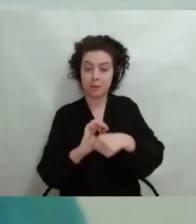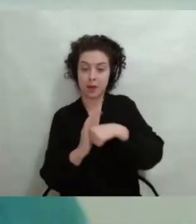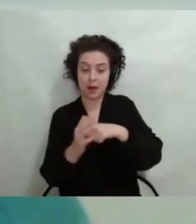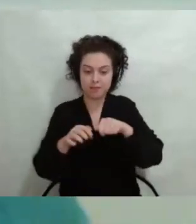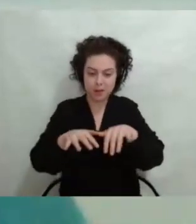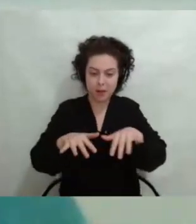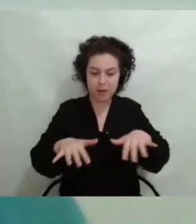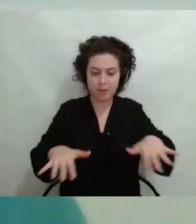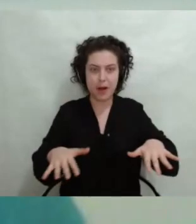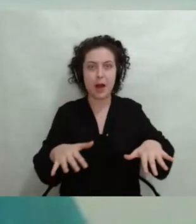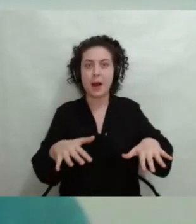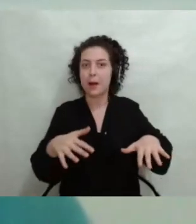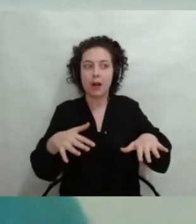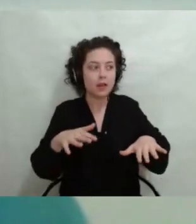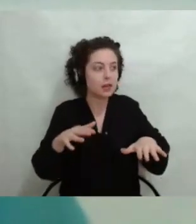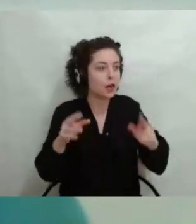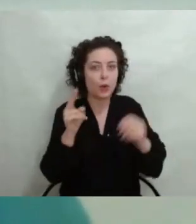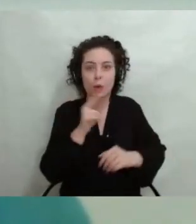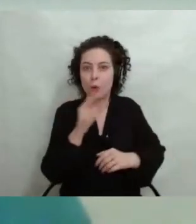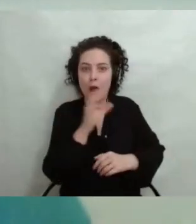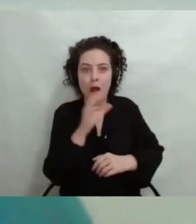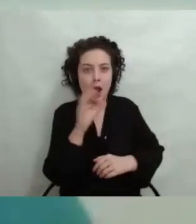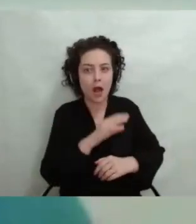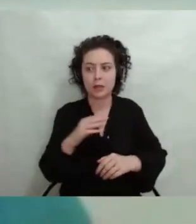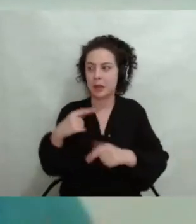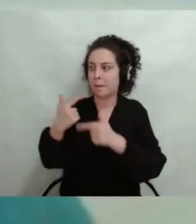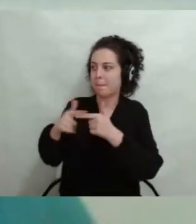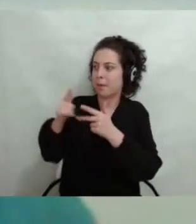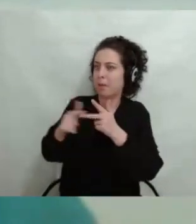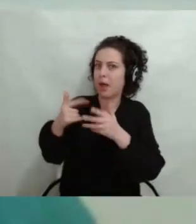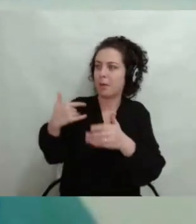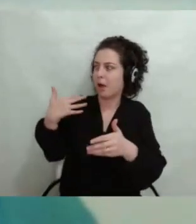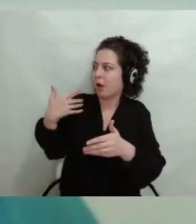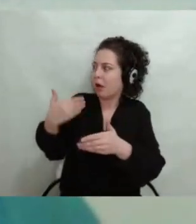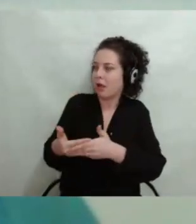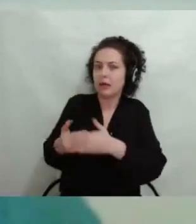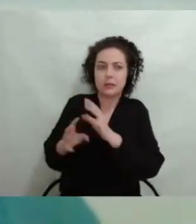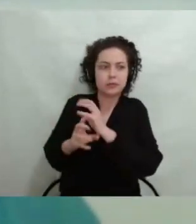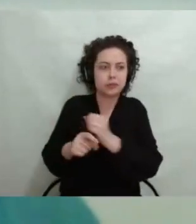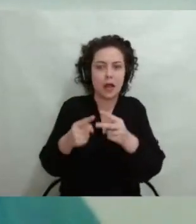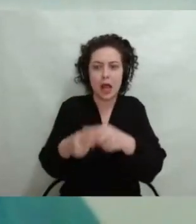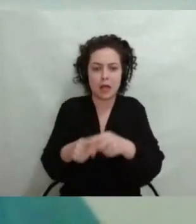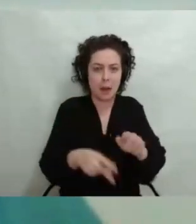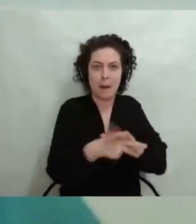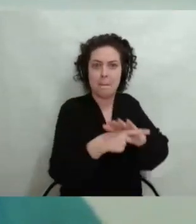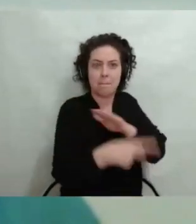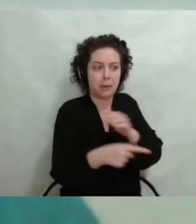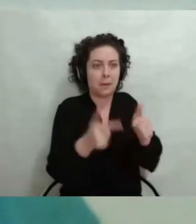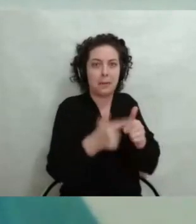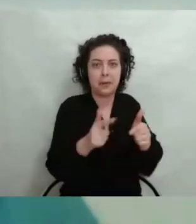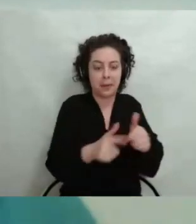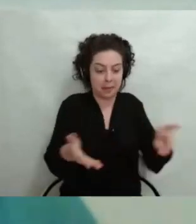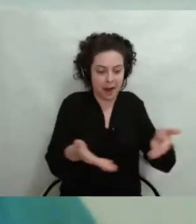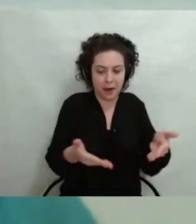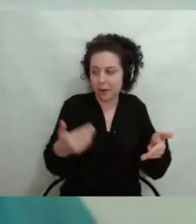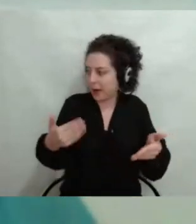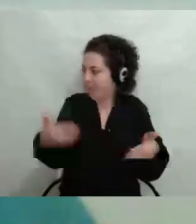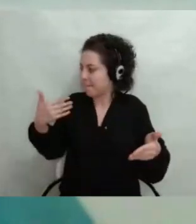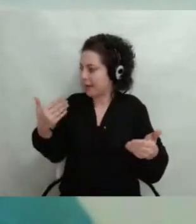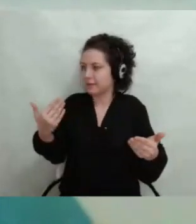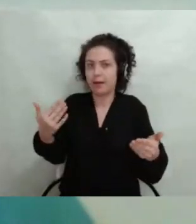acionar os acúmulos institucionais e as próprias potencialidades que o SUS,